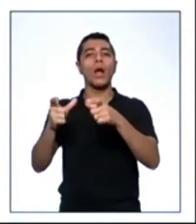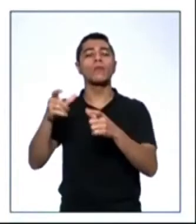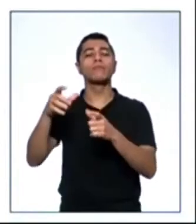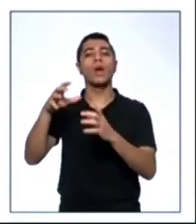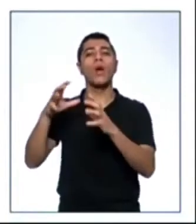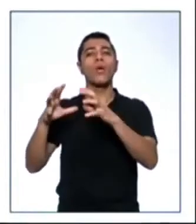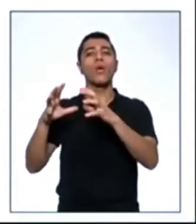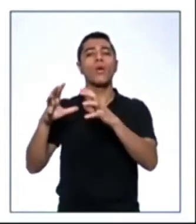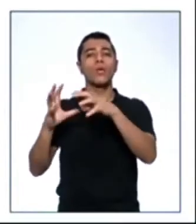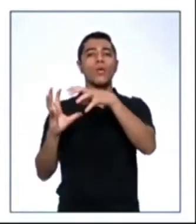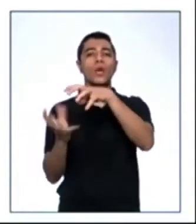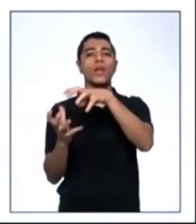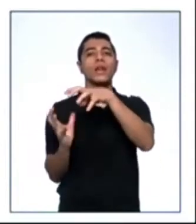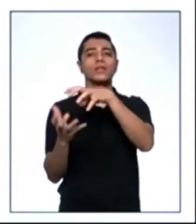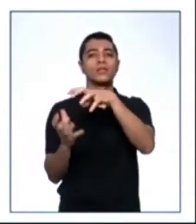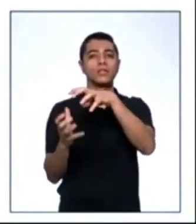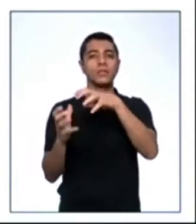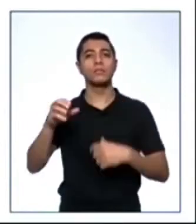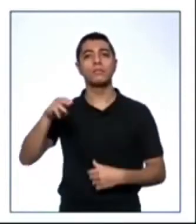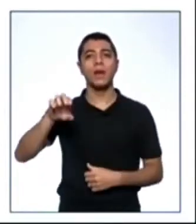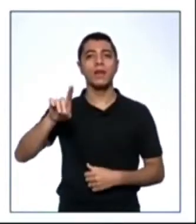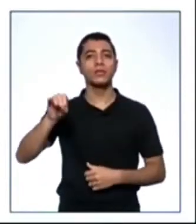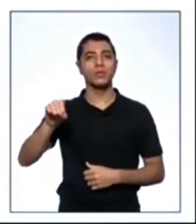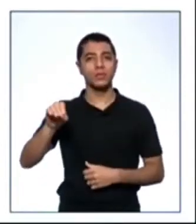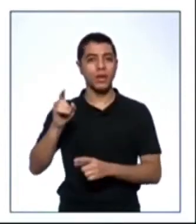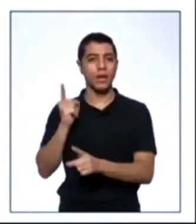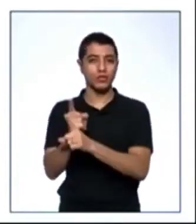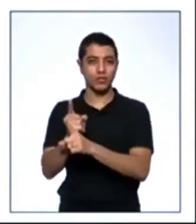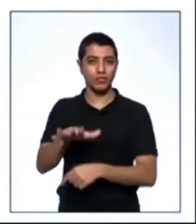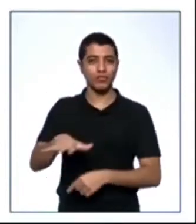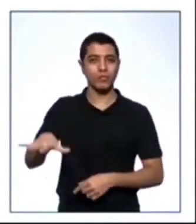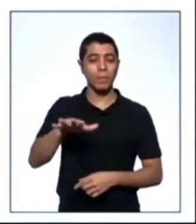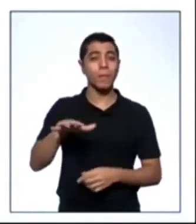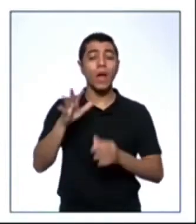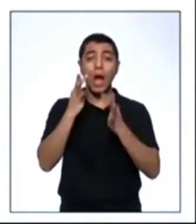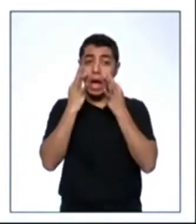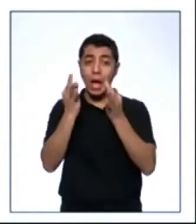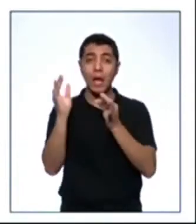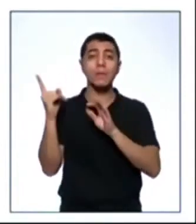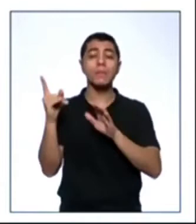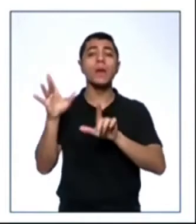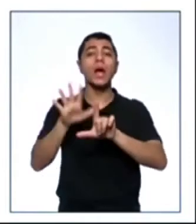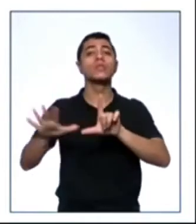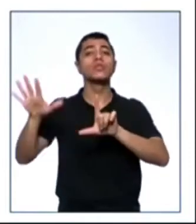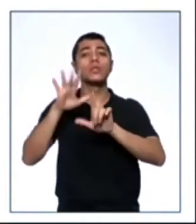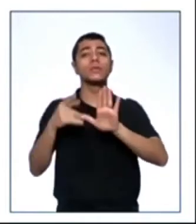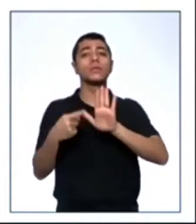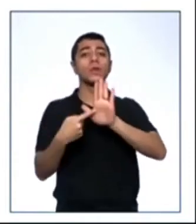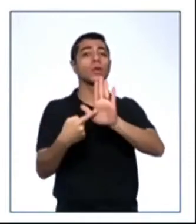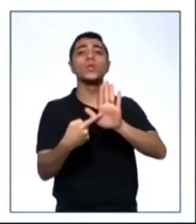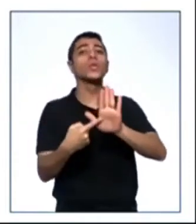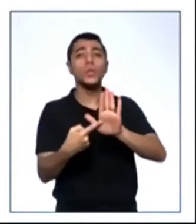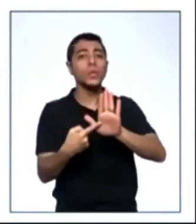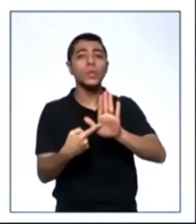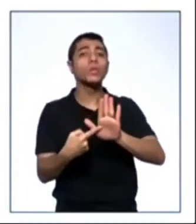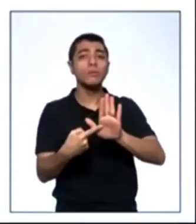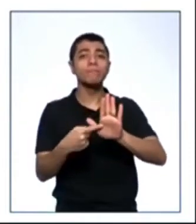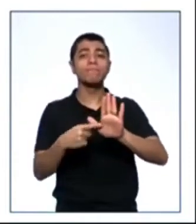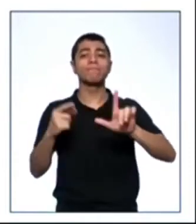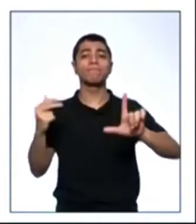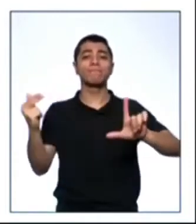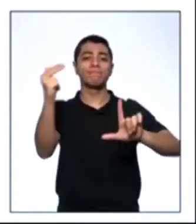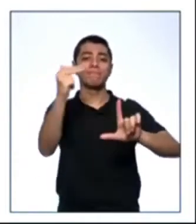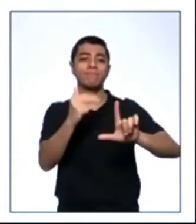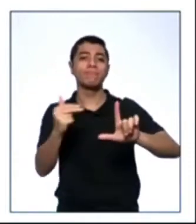romana encontrada no Oriente Médio. E o que mostra nessa imagem? Analisa essa imagem comigo aí. Mano, tem leão, tem tigre,